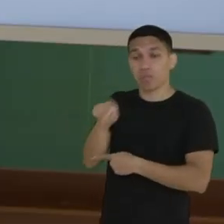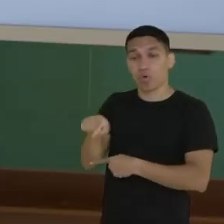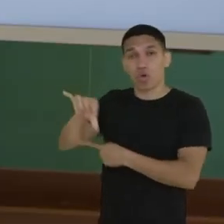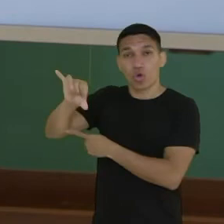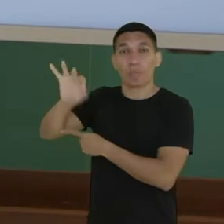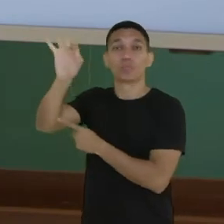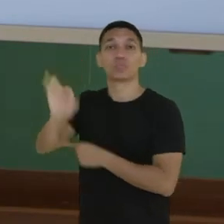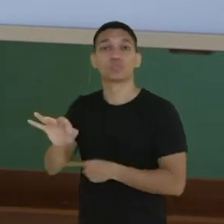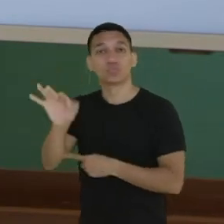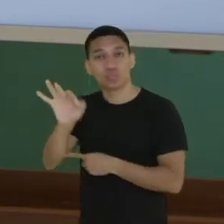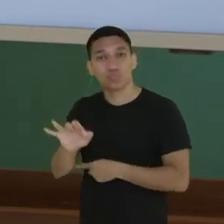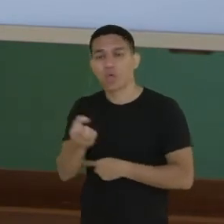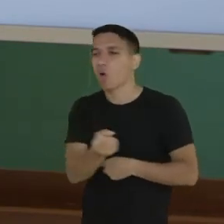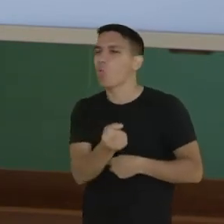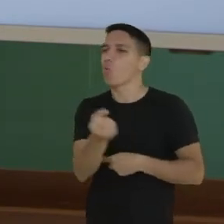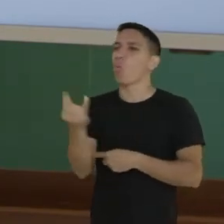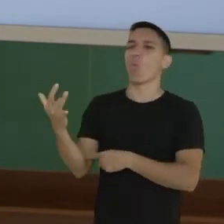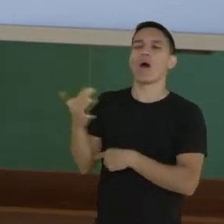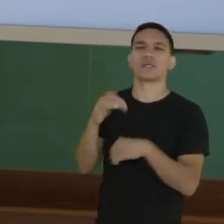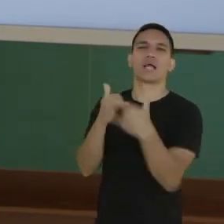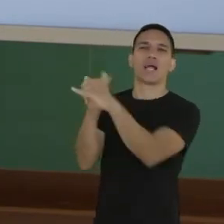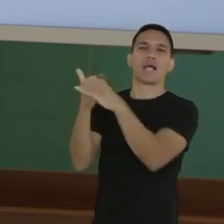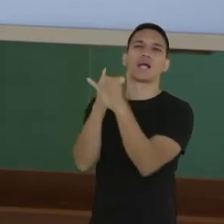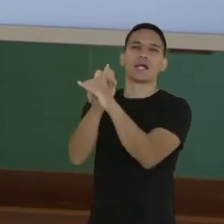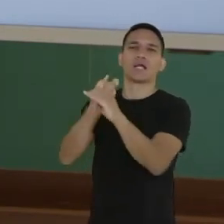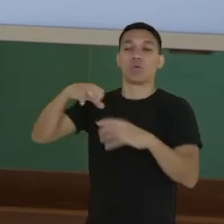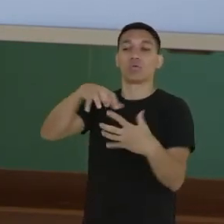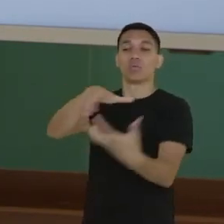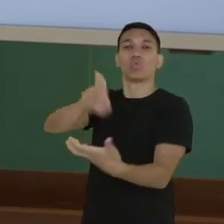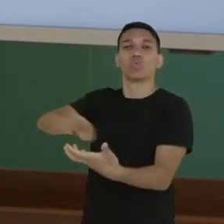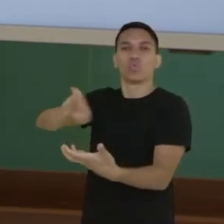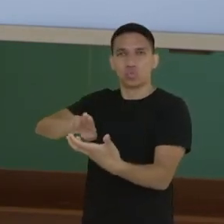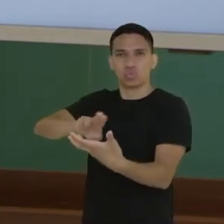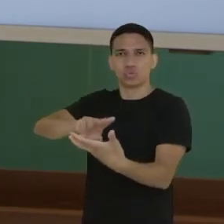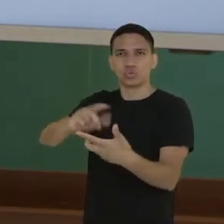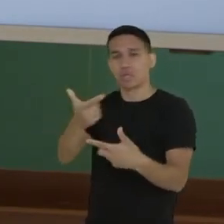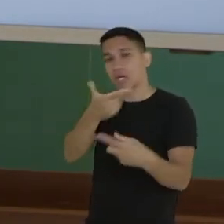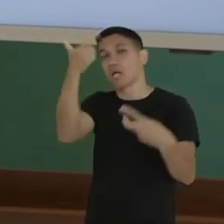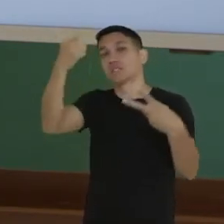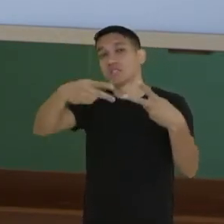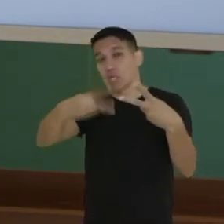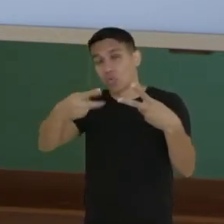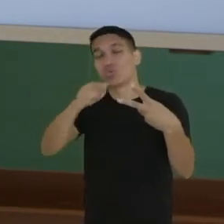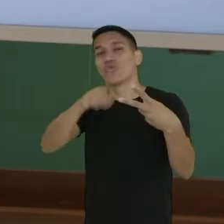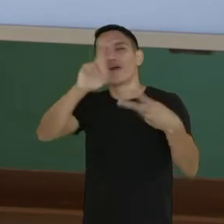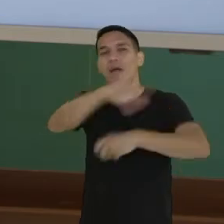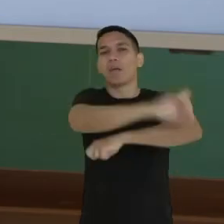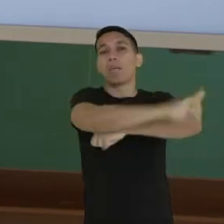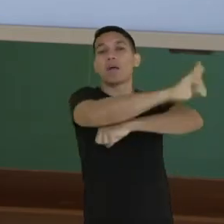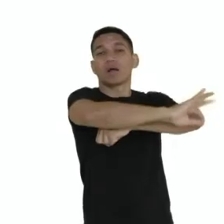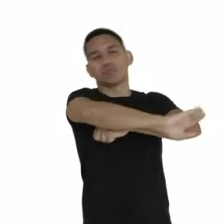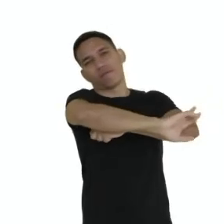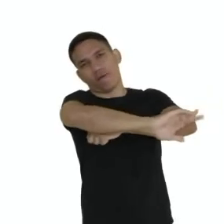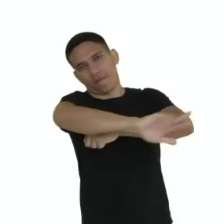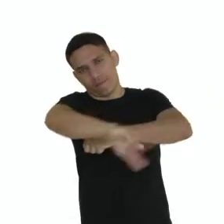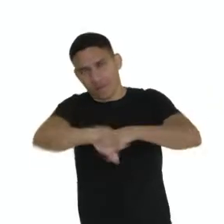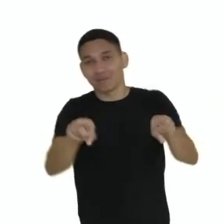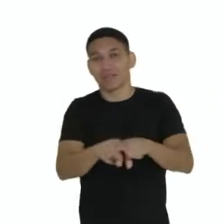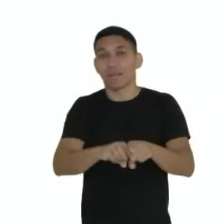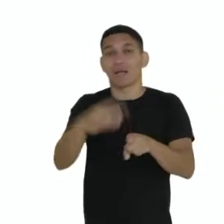26,9% da quantidade de energia consumida no mundo, seguida pelo petróleo e seus derivados, que representa